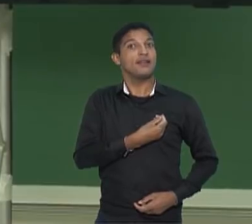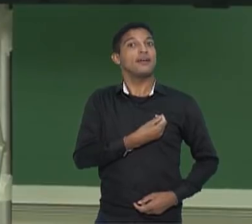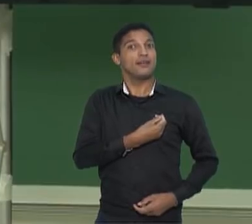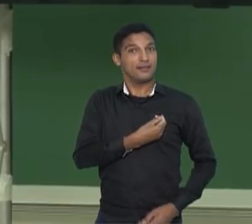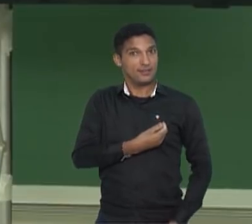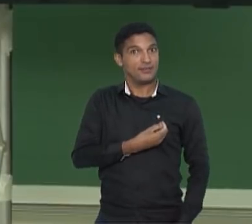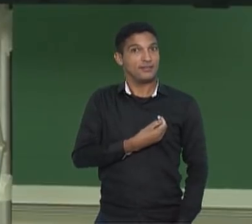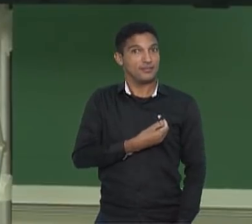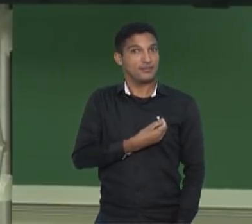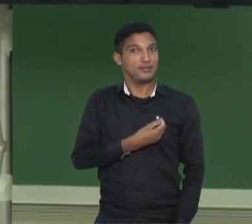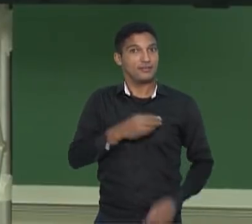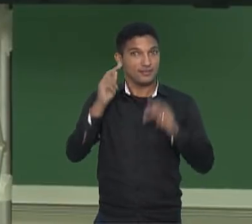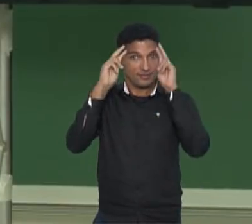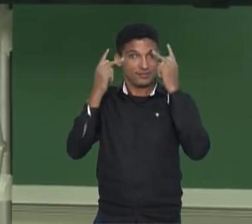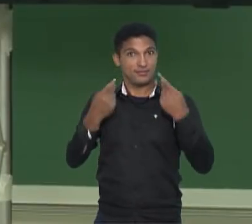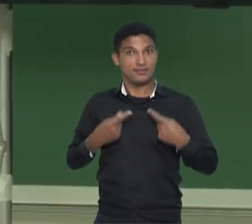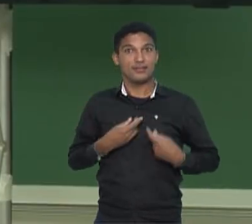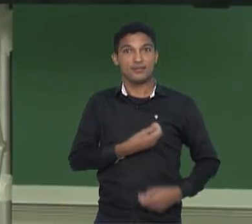seres humanos,